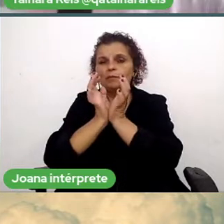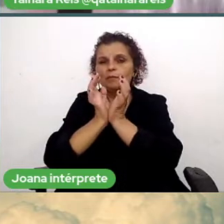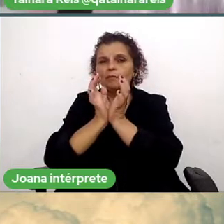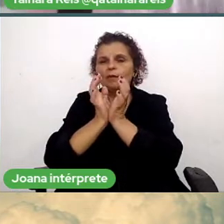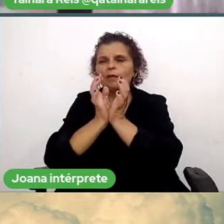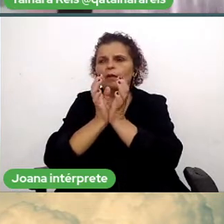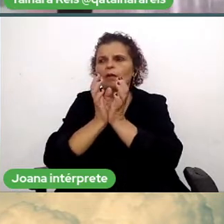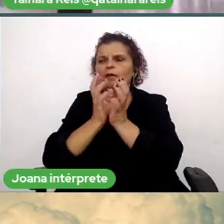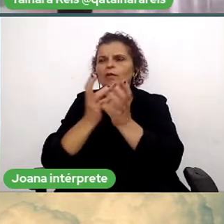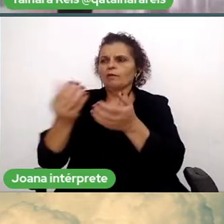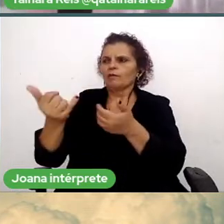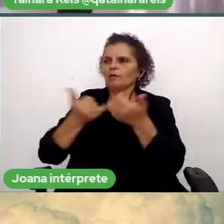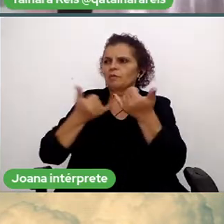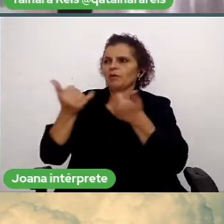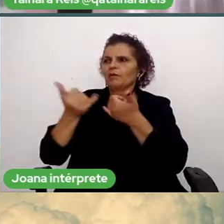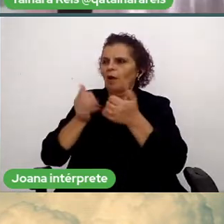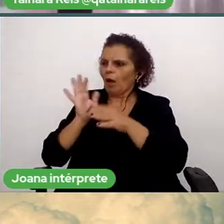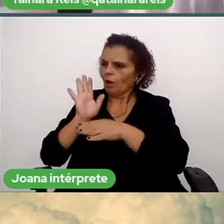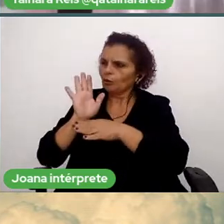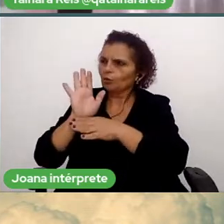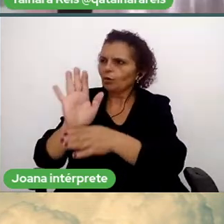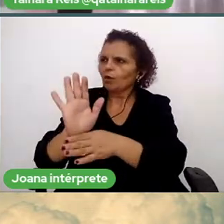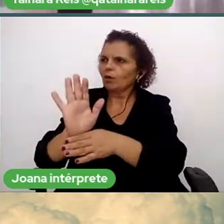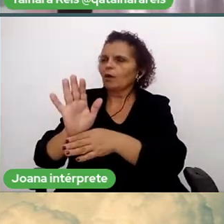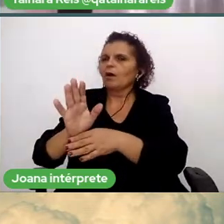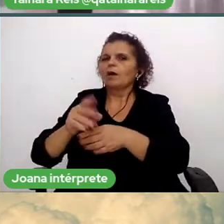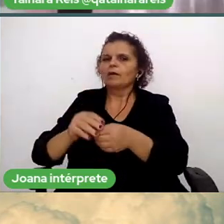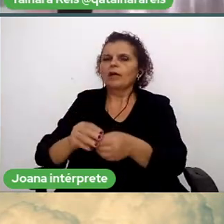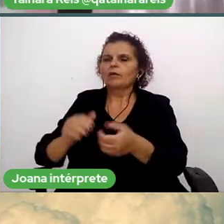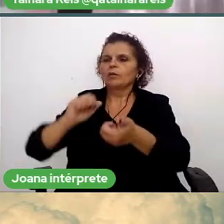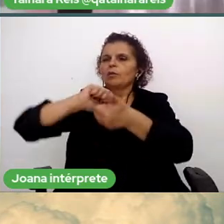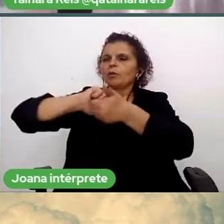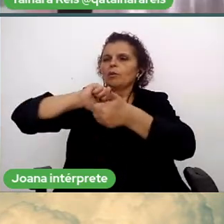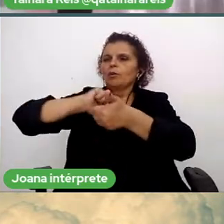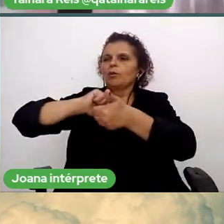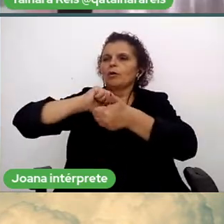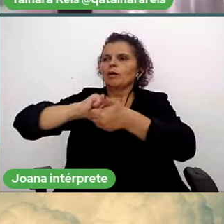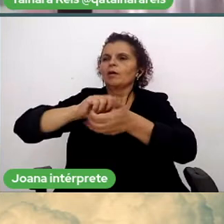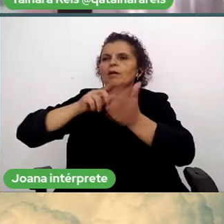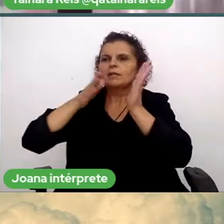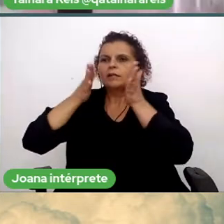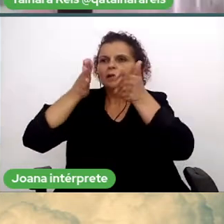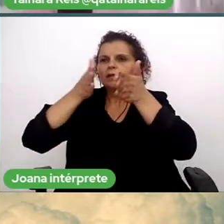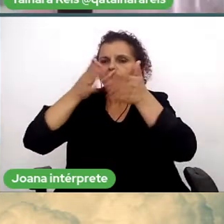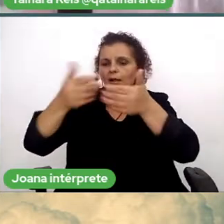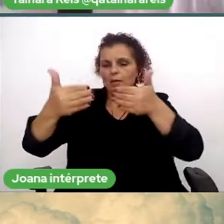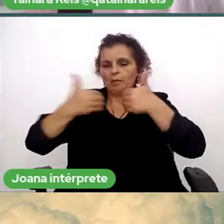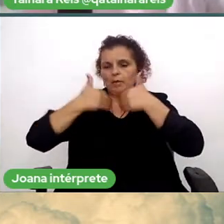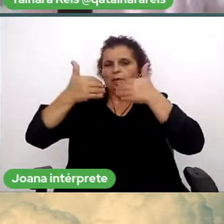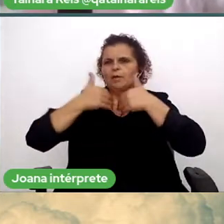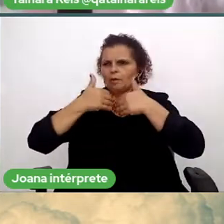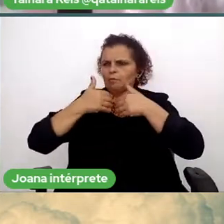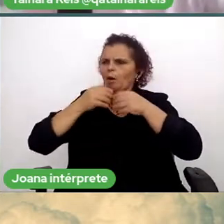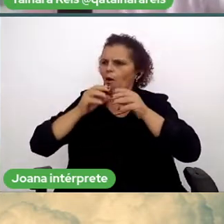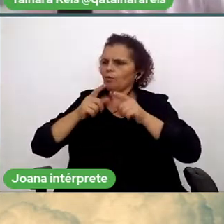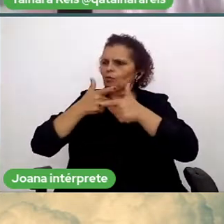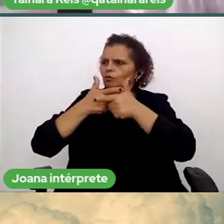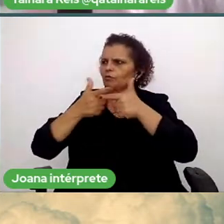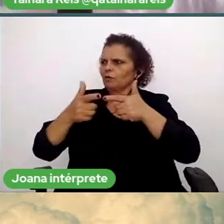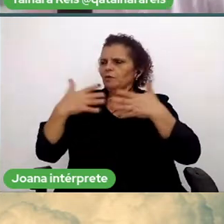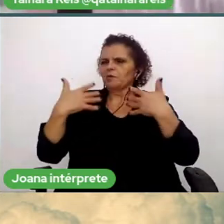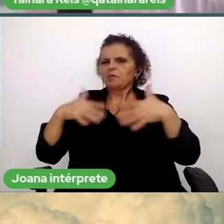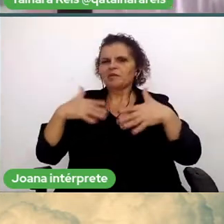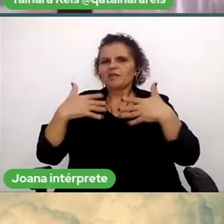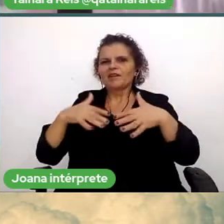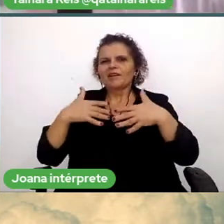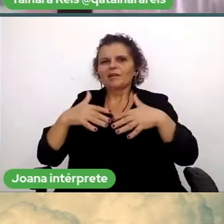dizer que eu deveria ajudar o time a distribuir um pouco mais a qualidade, porque eu estava centralizando um pouco em mim. Né? E quando uma pessoa que começa a centralizar